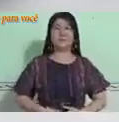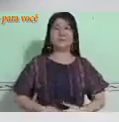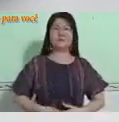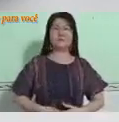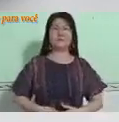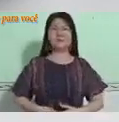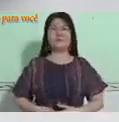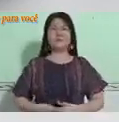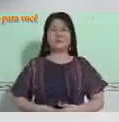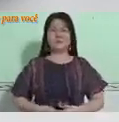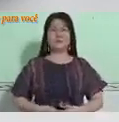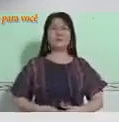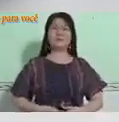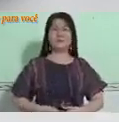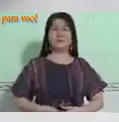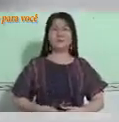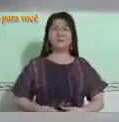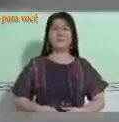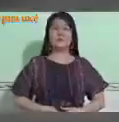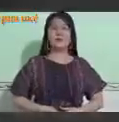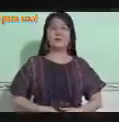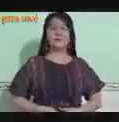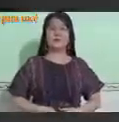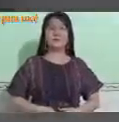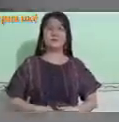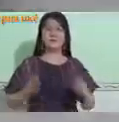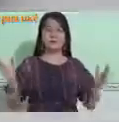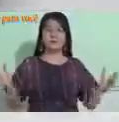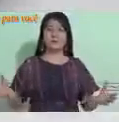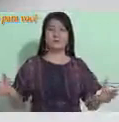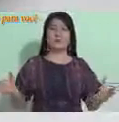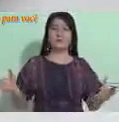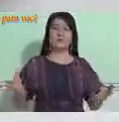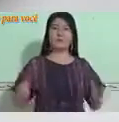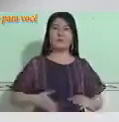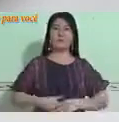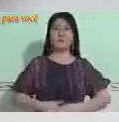as vantagens de ser um método que oferece menos risco de infecção,